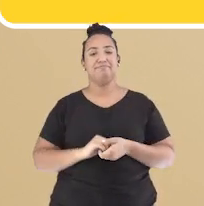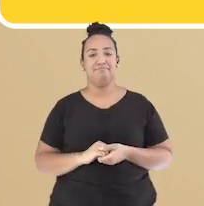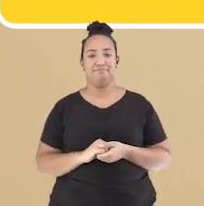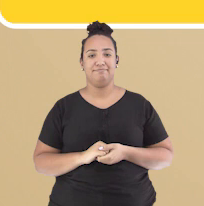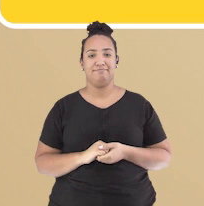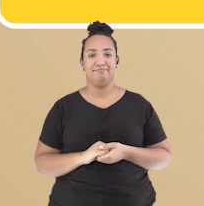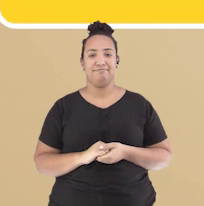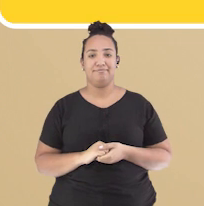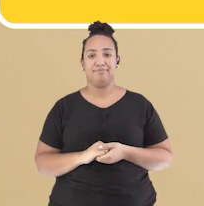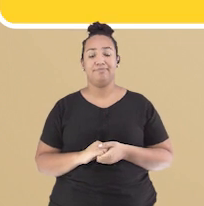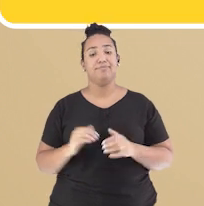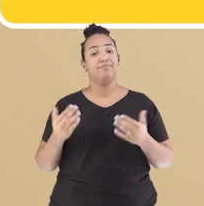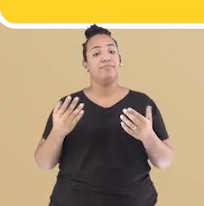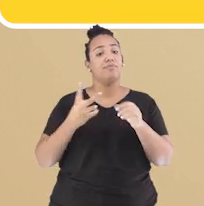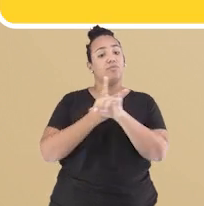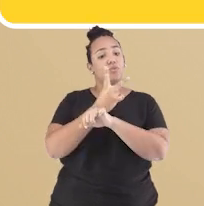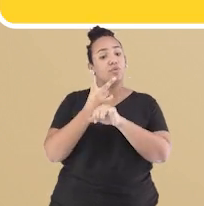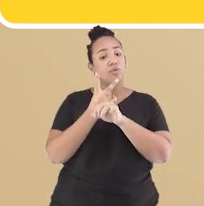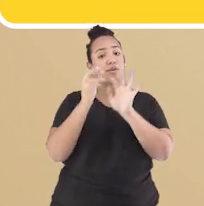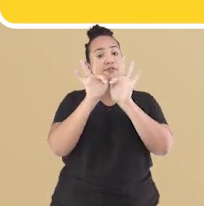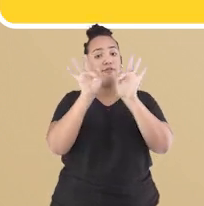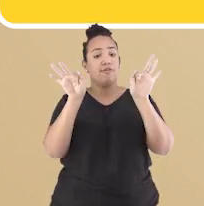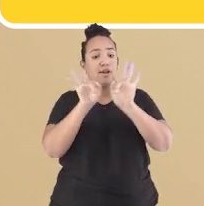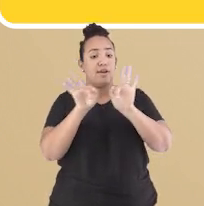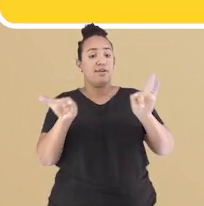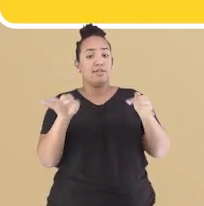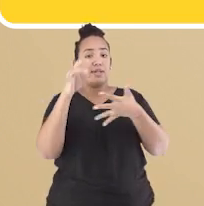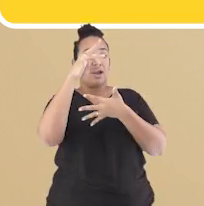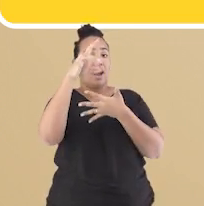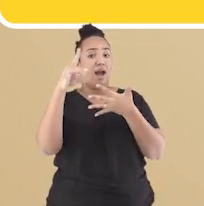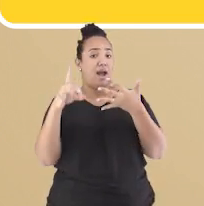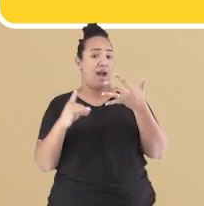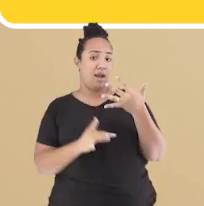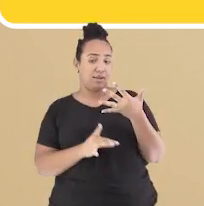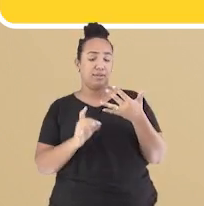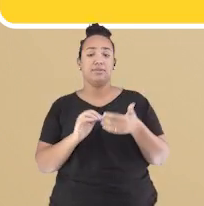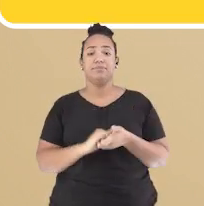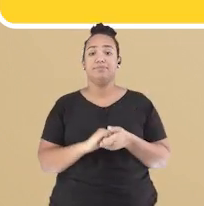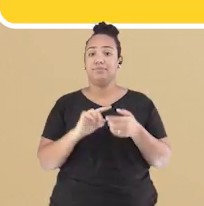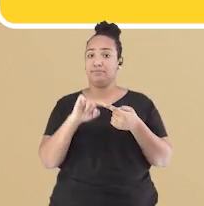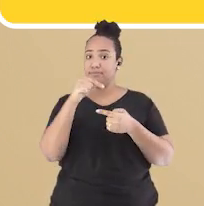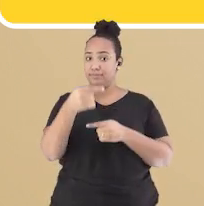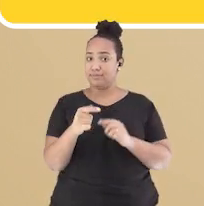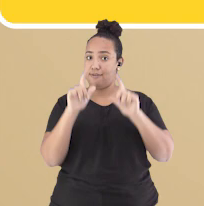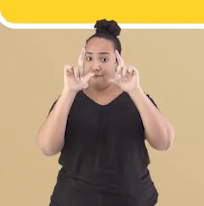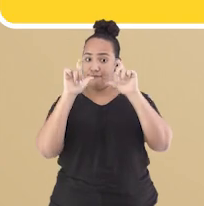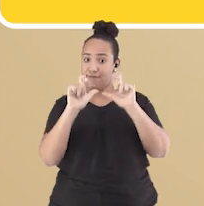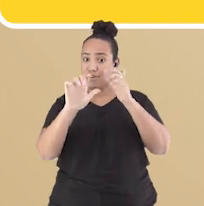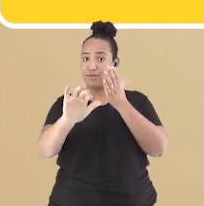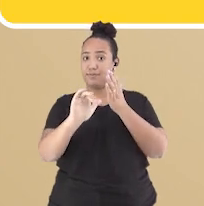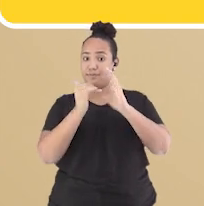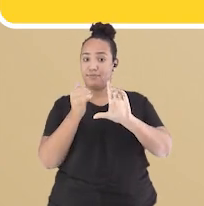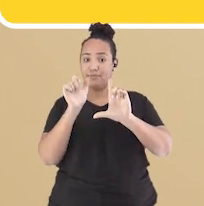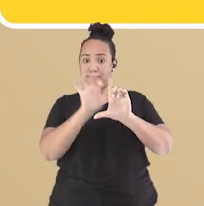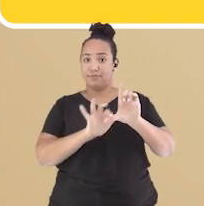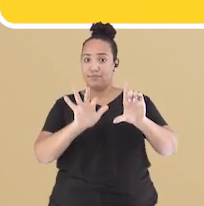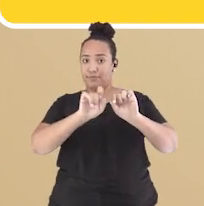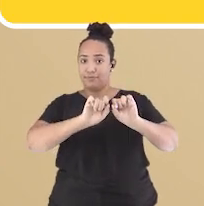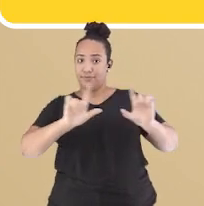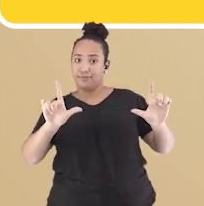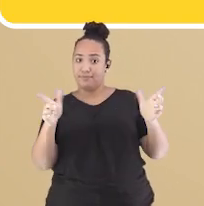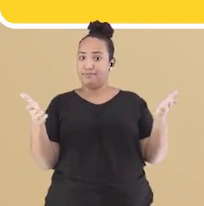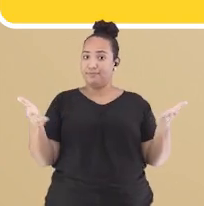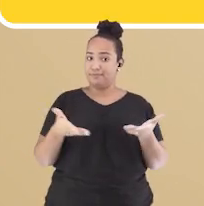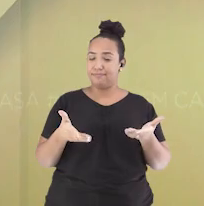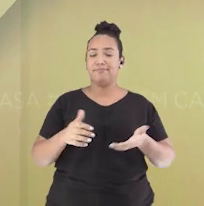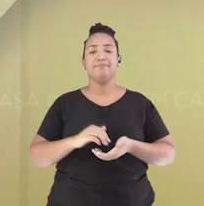e explicativas. Procurem uma frase para cada uma delas. Depois, é só tirar uma foto e enviar para esse QR Code que aparece